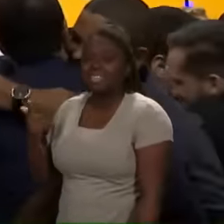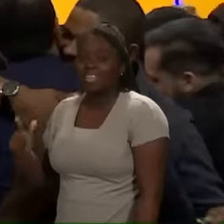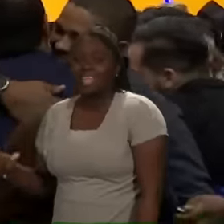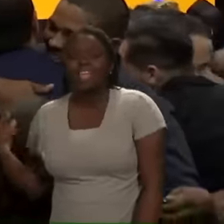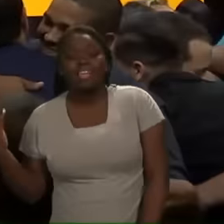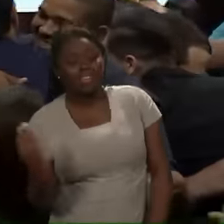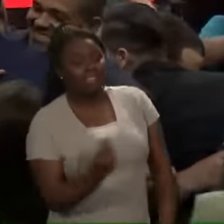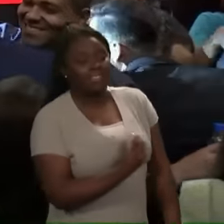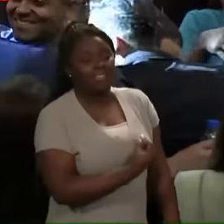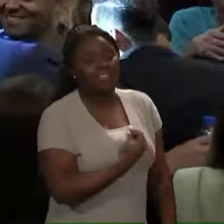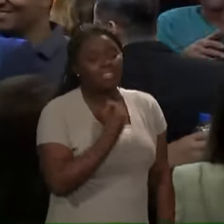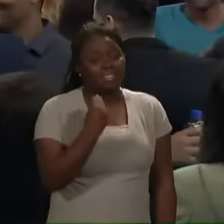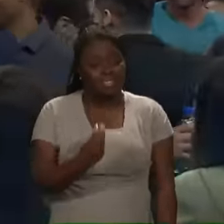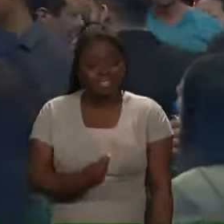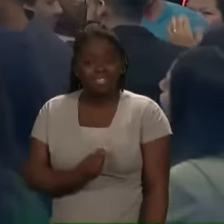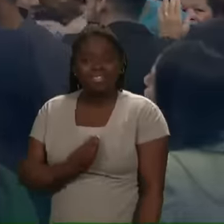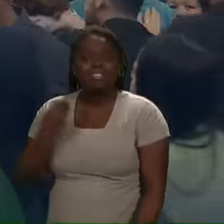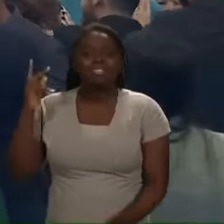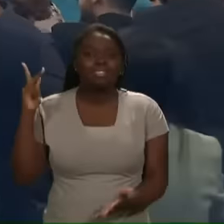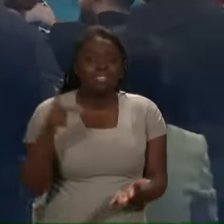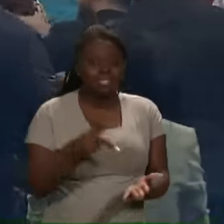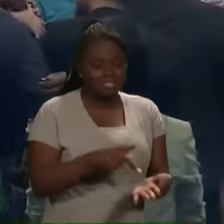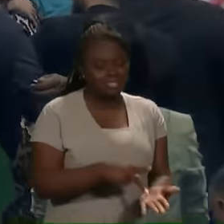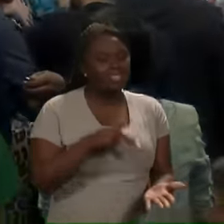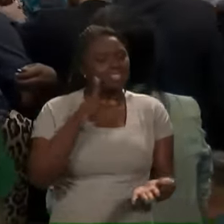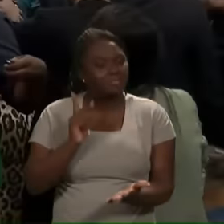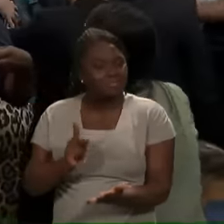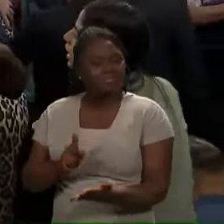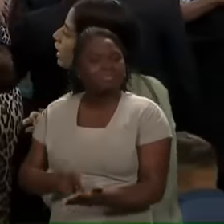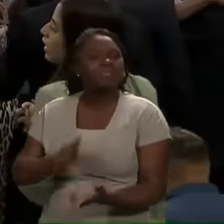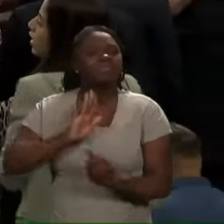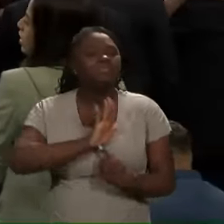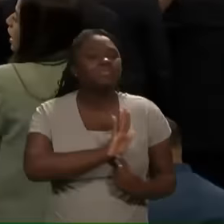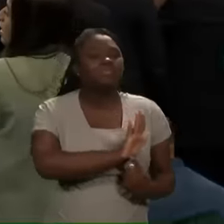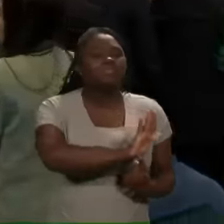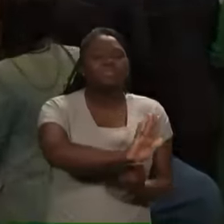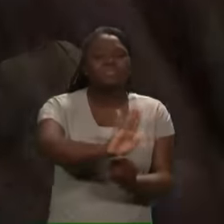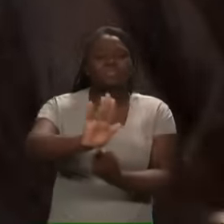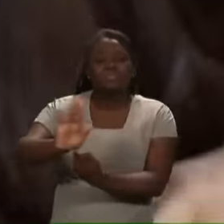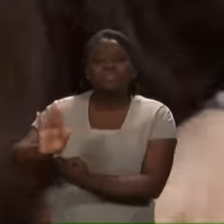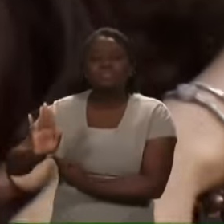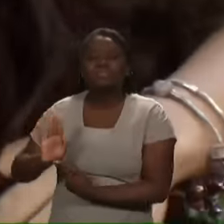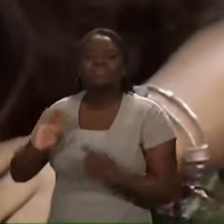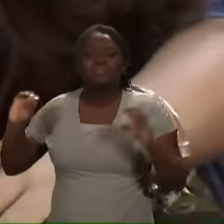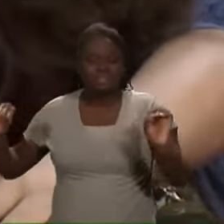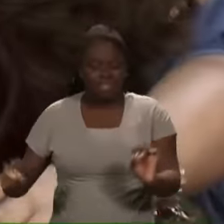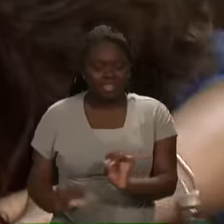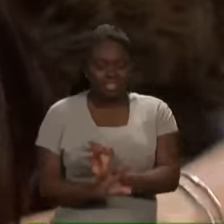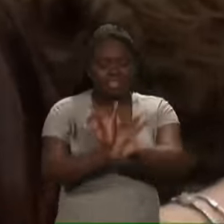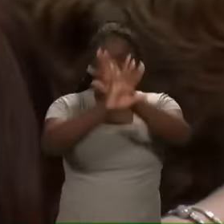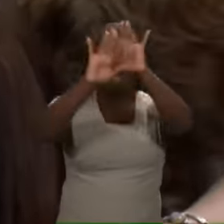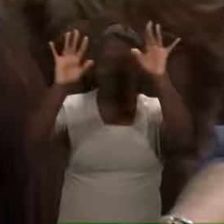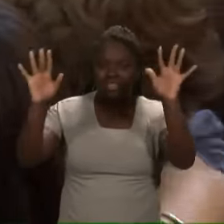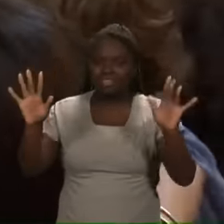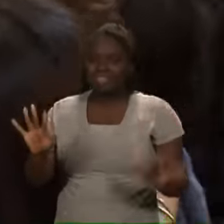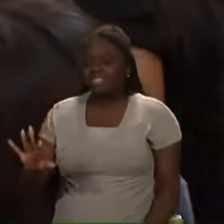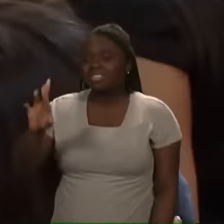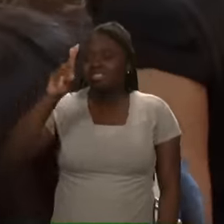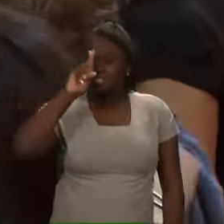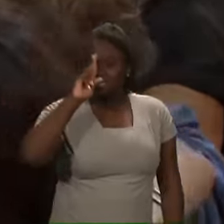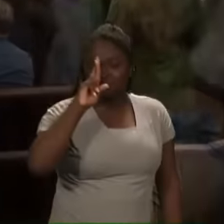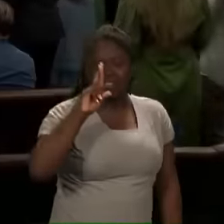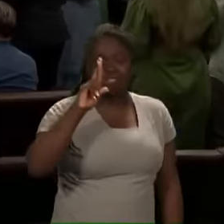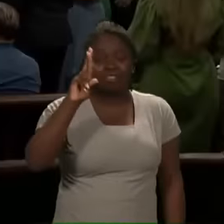falsidade, vivendo a verdade, expressando a glória